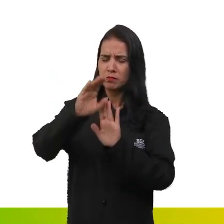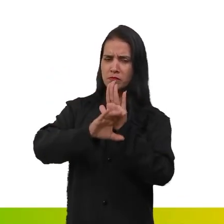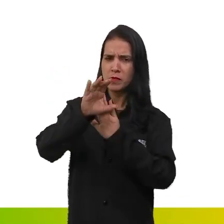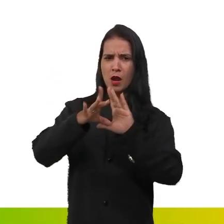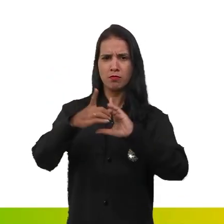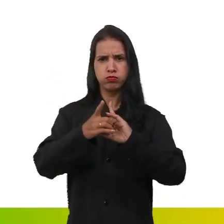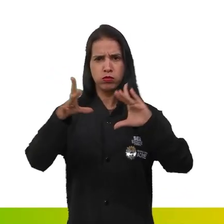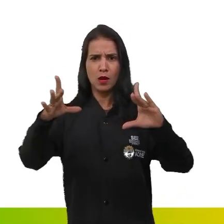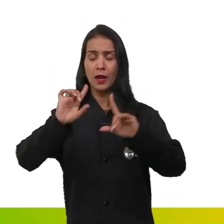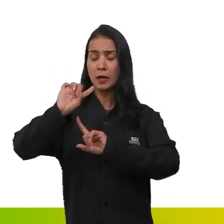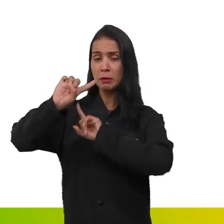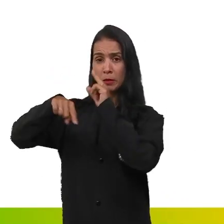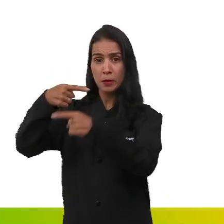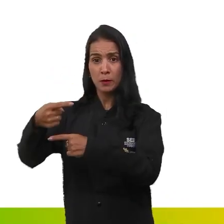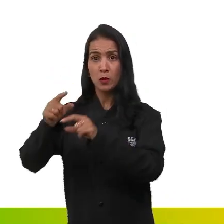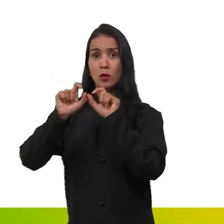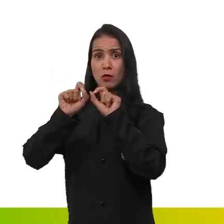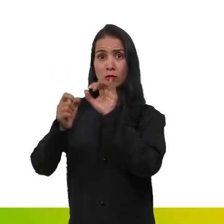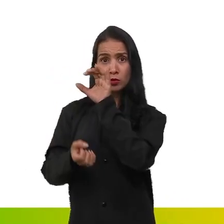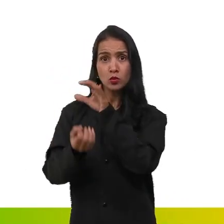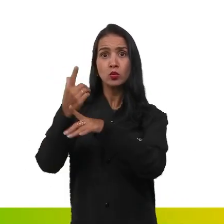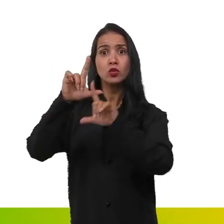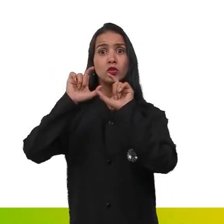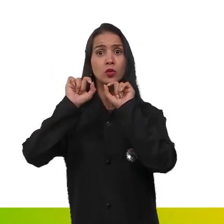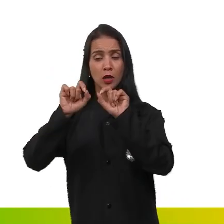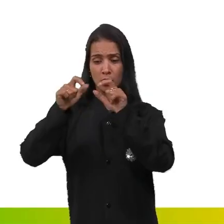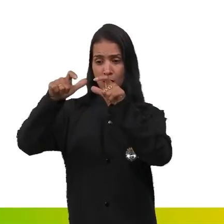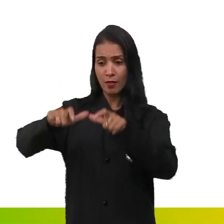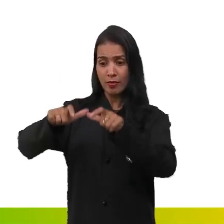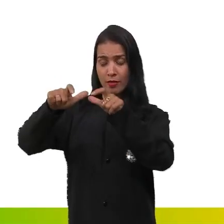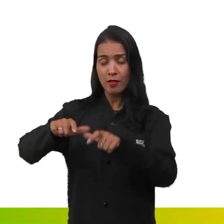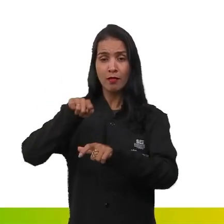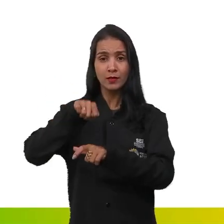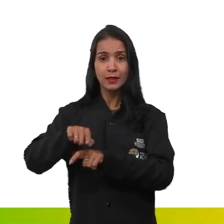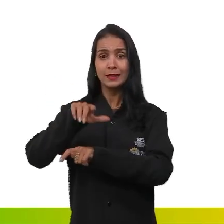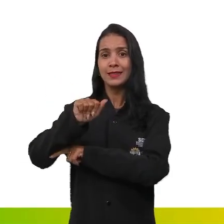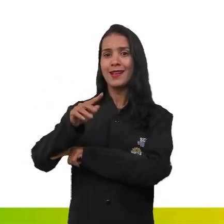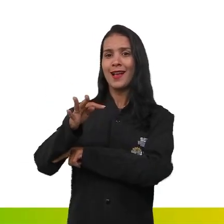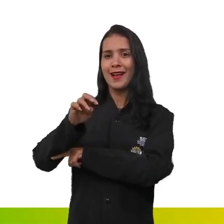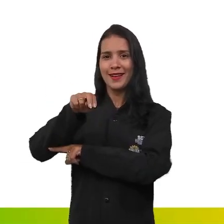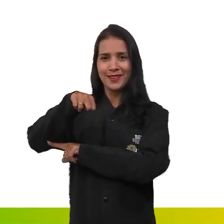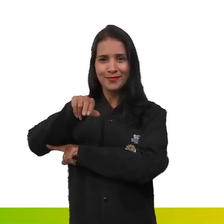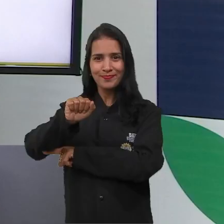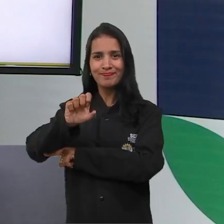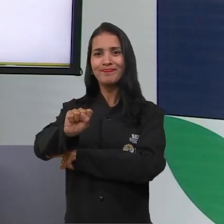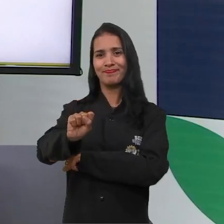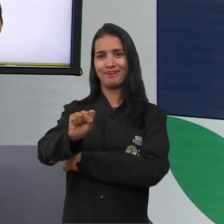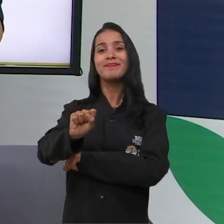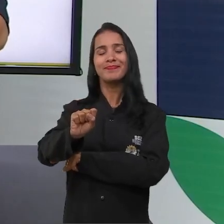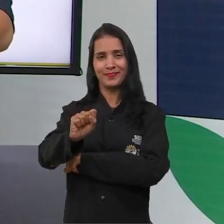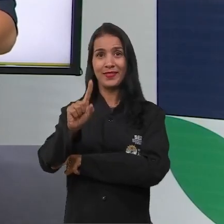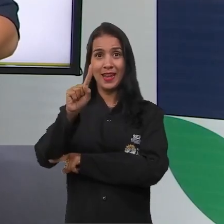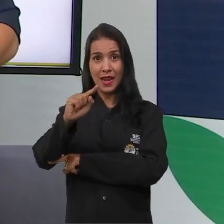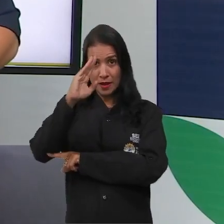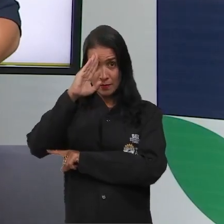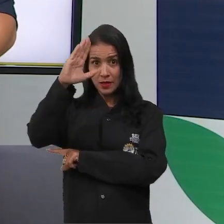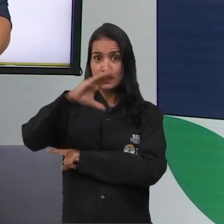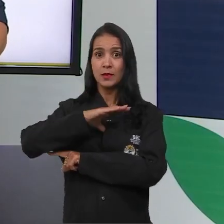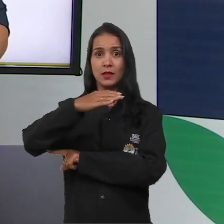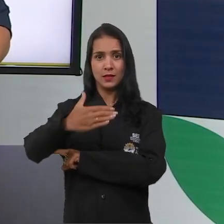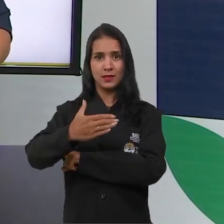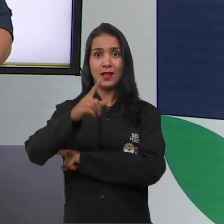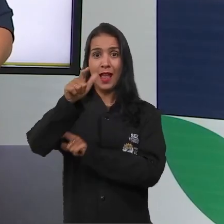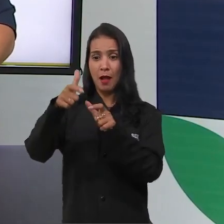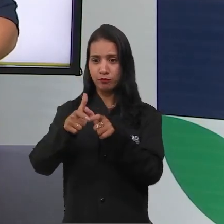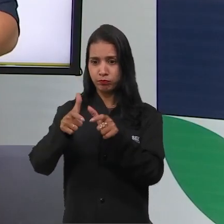democracia, surgida principalmente na cidade de Atenas. Atenas é a grande polis da